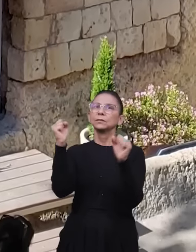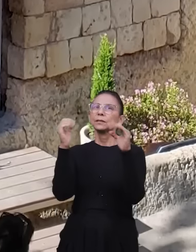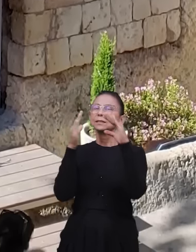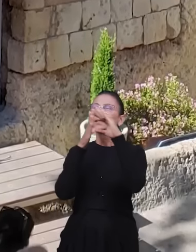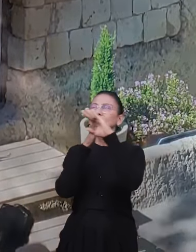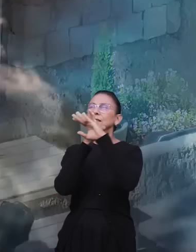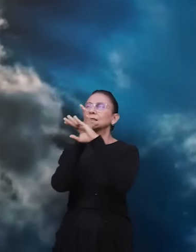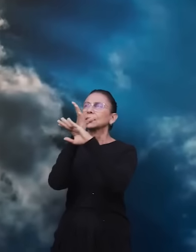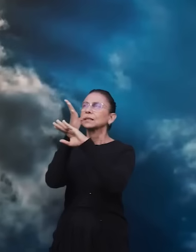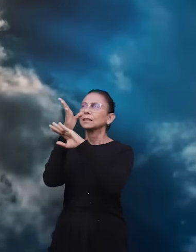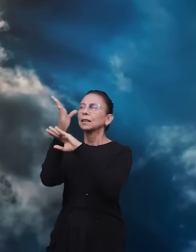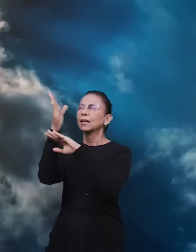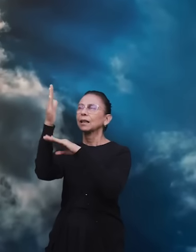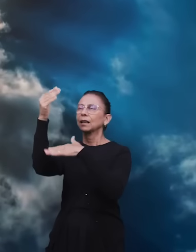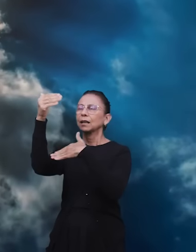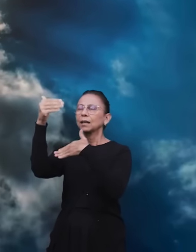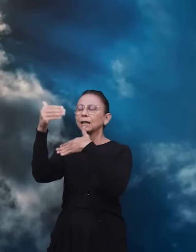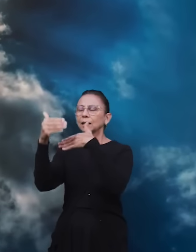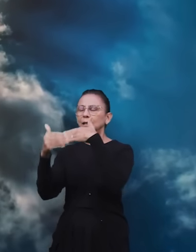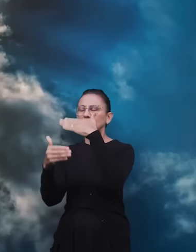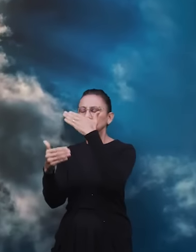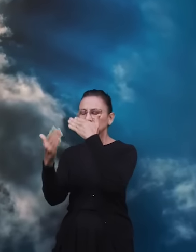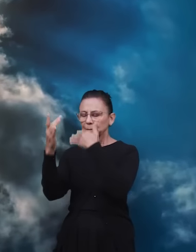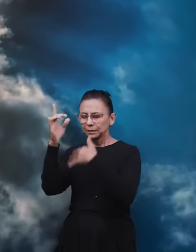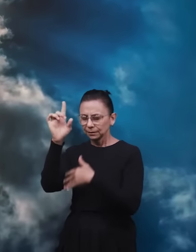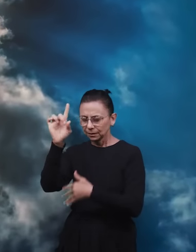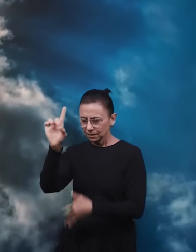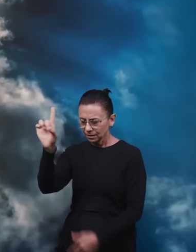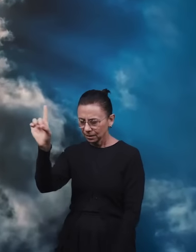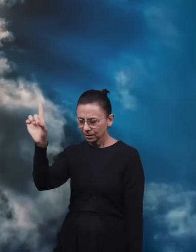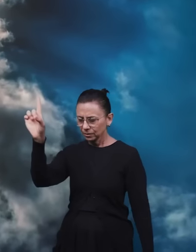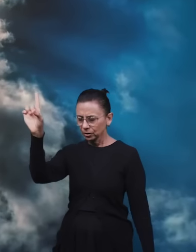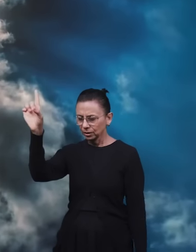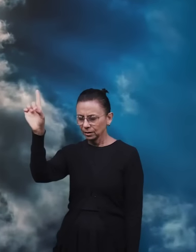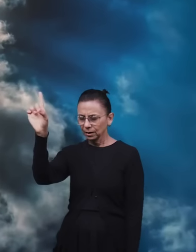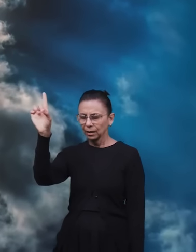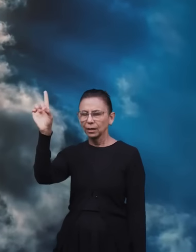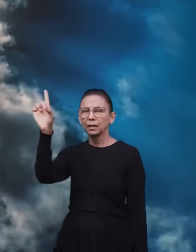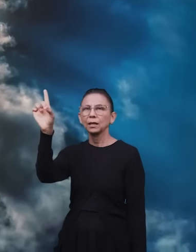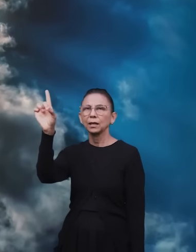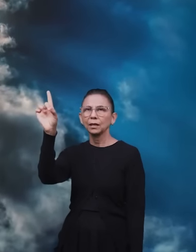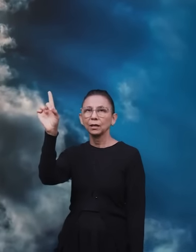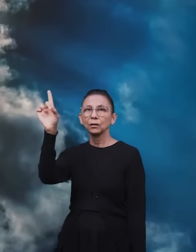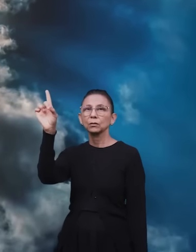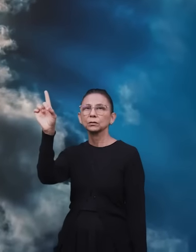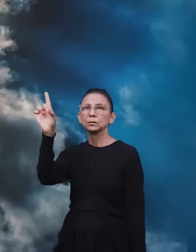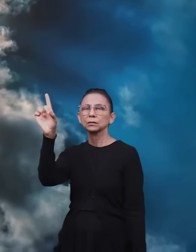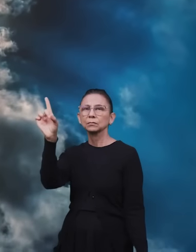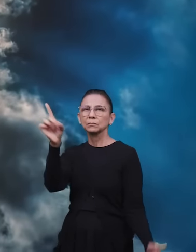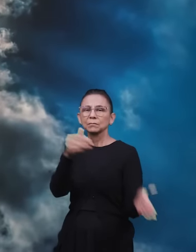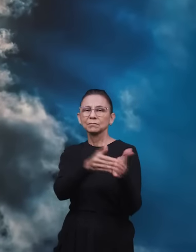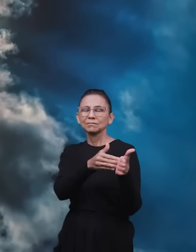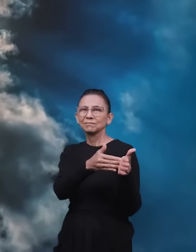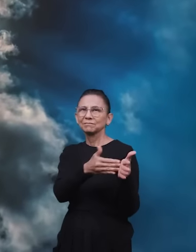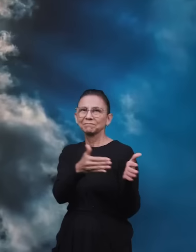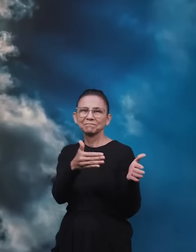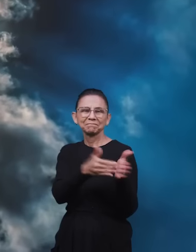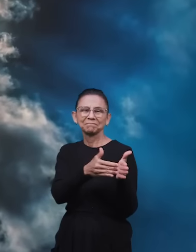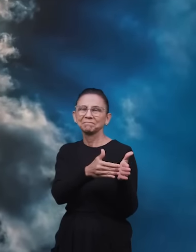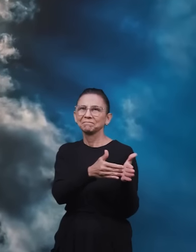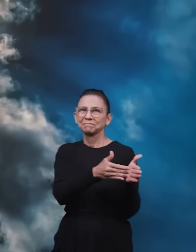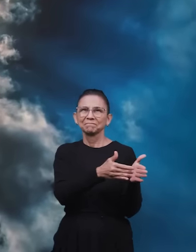poder. de me fazer entrar na presença de Deus.